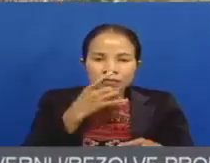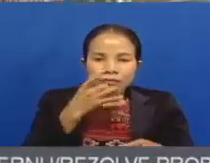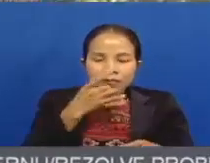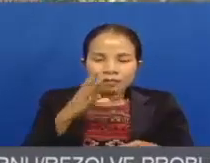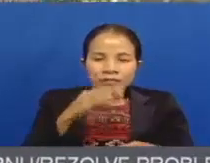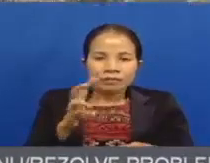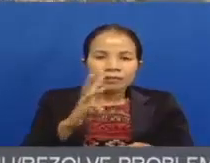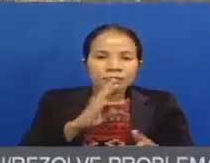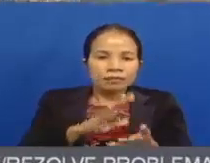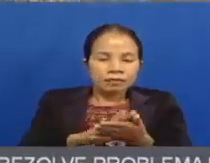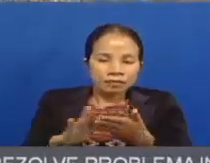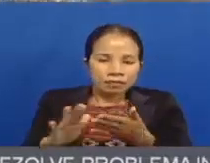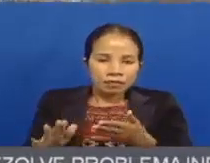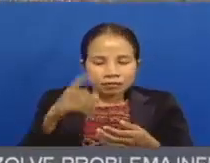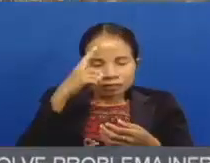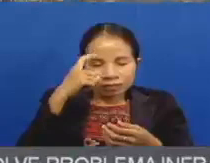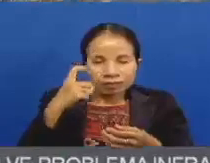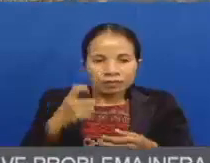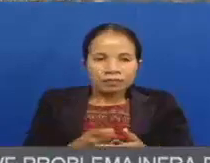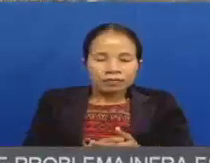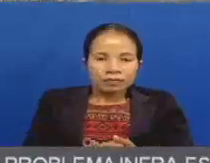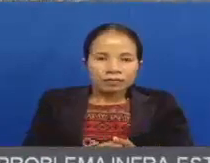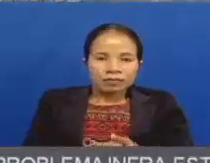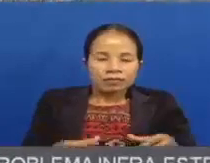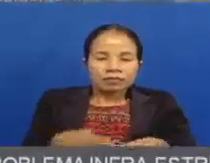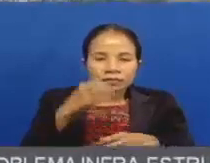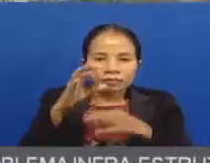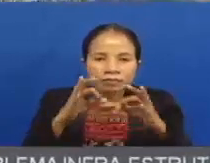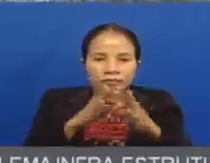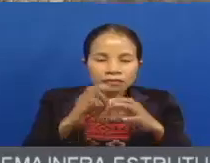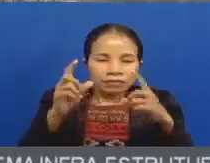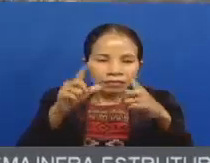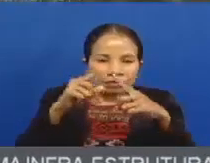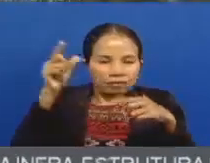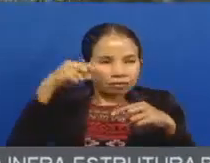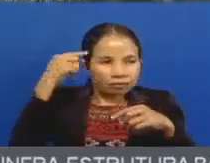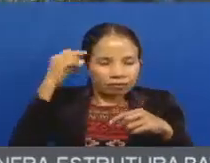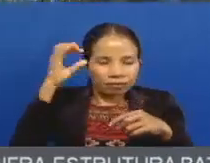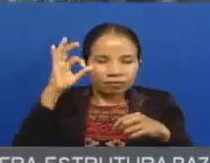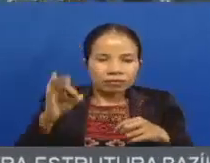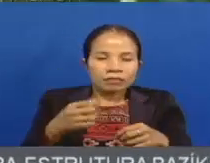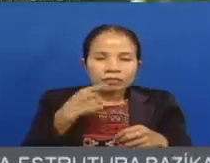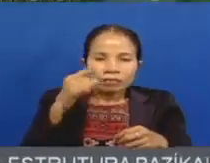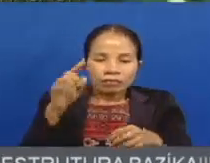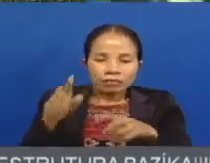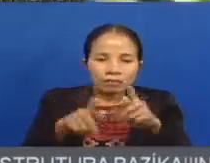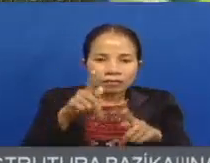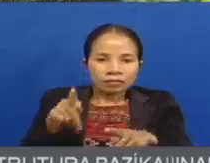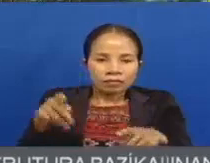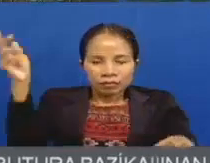no Bemos, Tambané, Nia Parte, deposita confiança ba Governo da CIA, onde responde povo